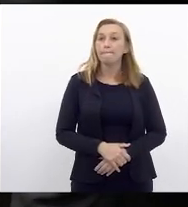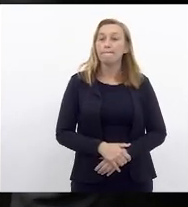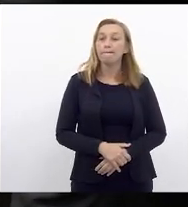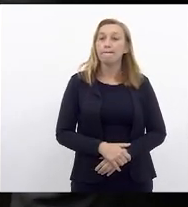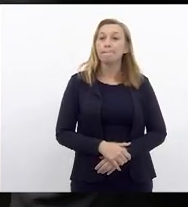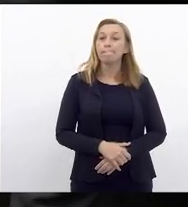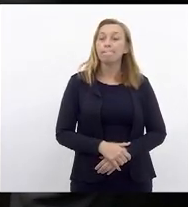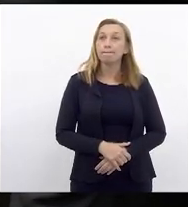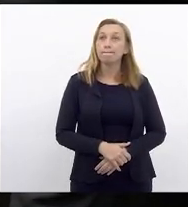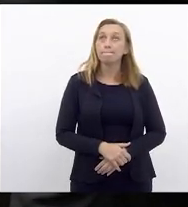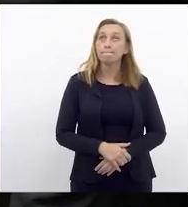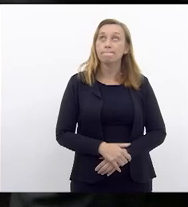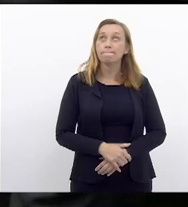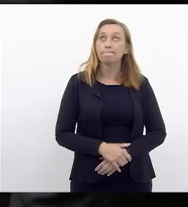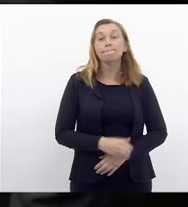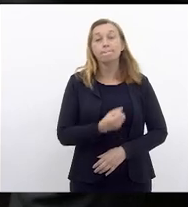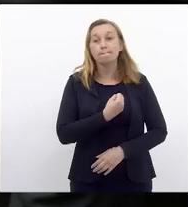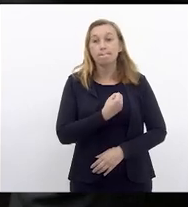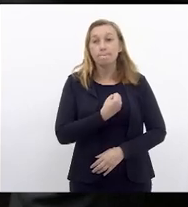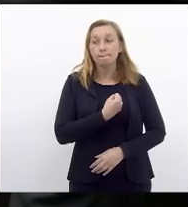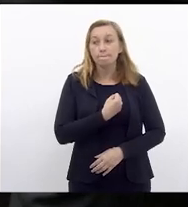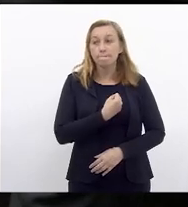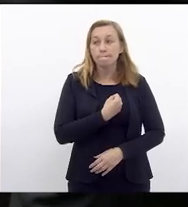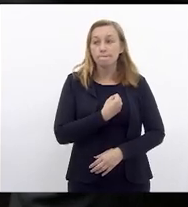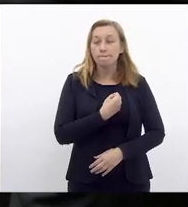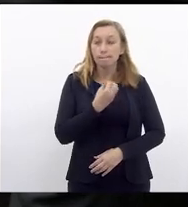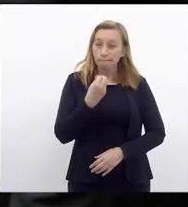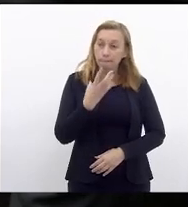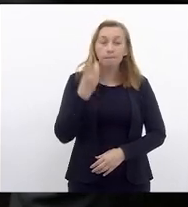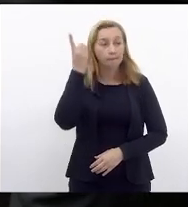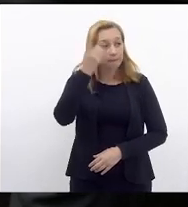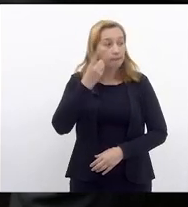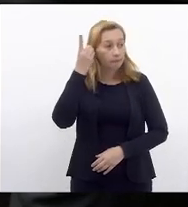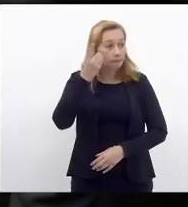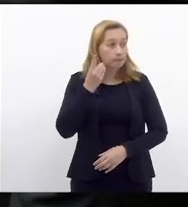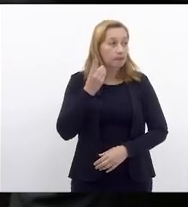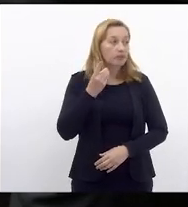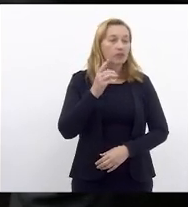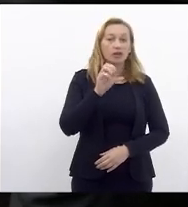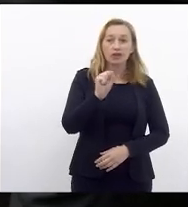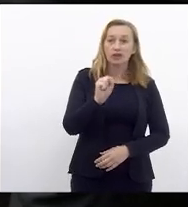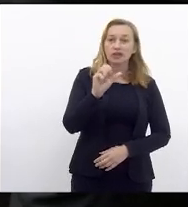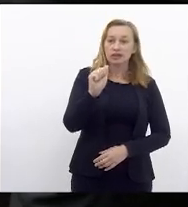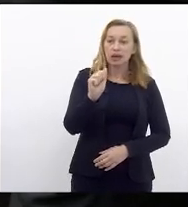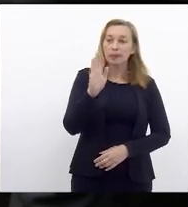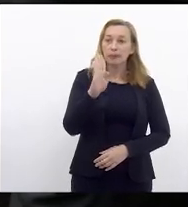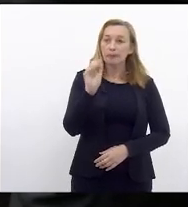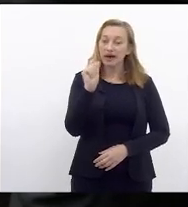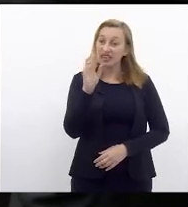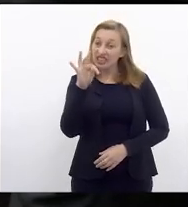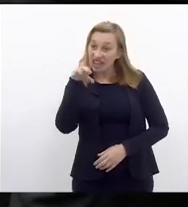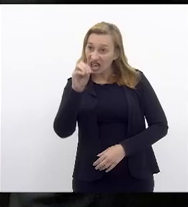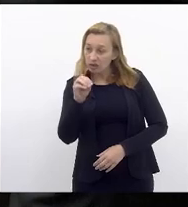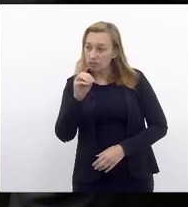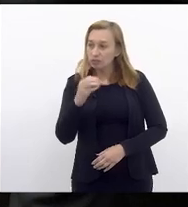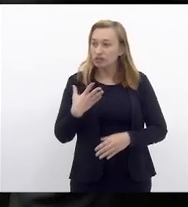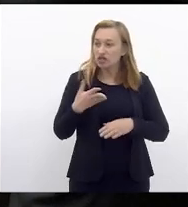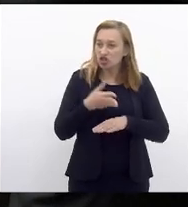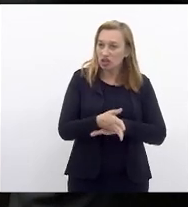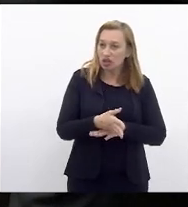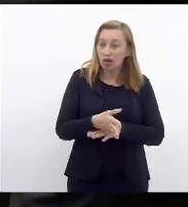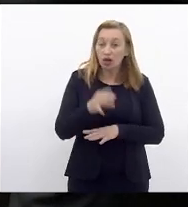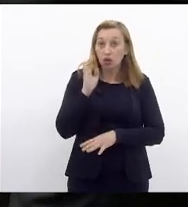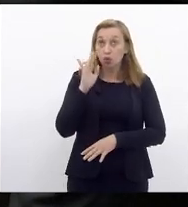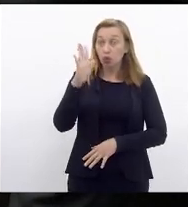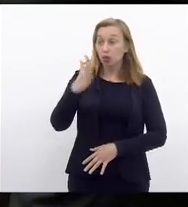Tinha a maioria dos deputados da comissão, foi sabatinado. Para chegar, o sonho